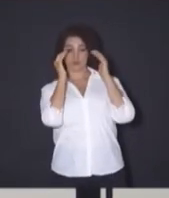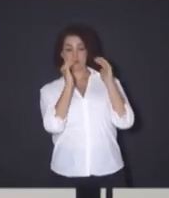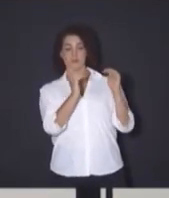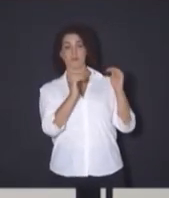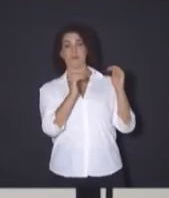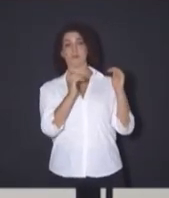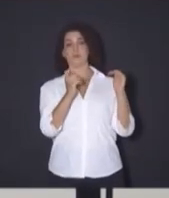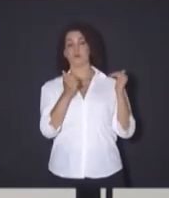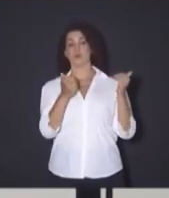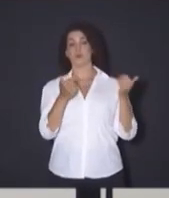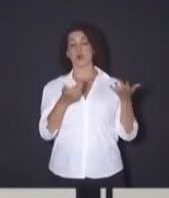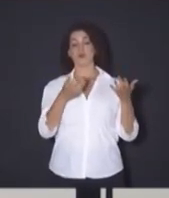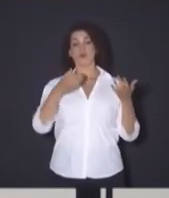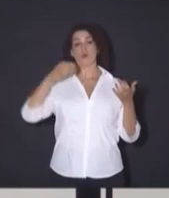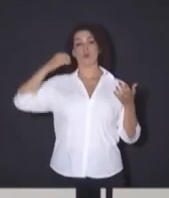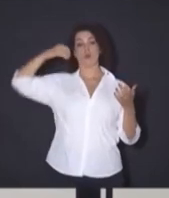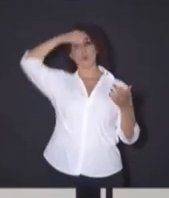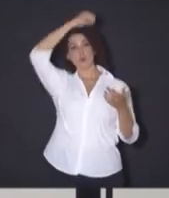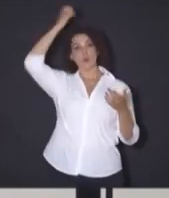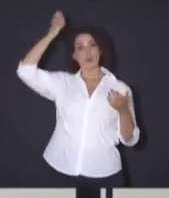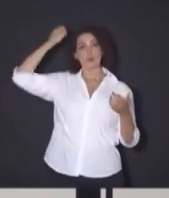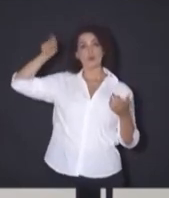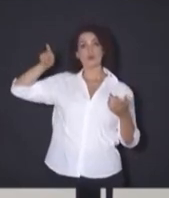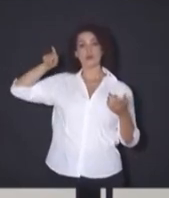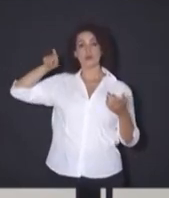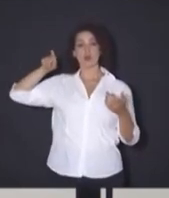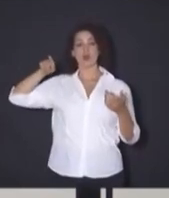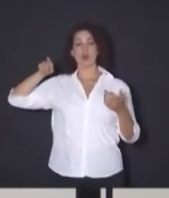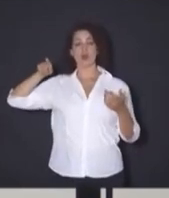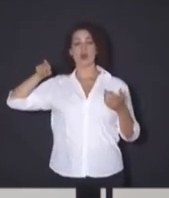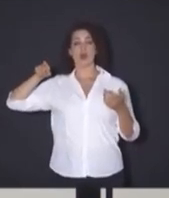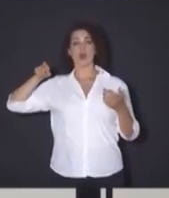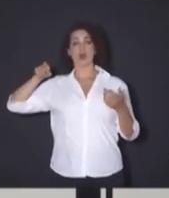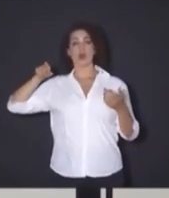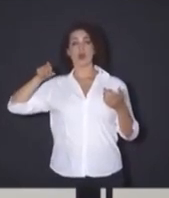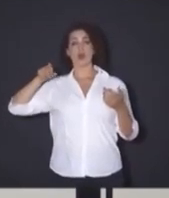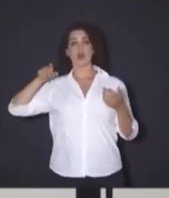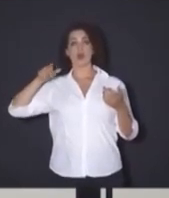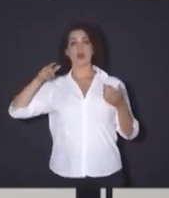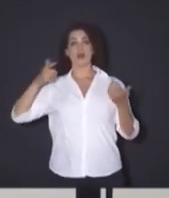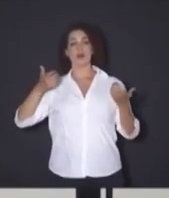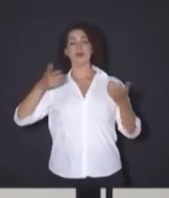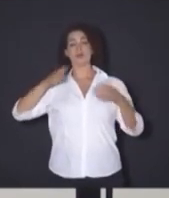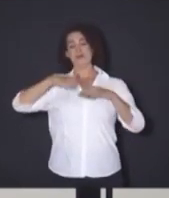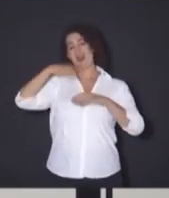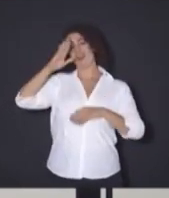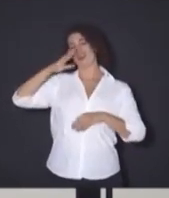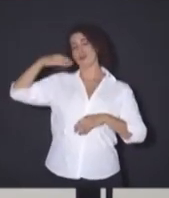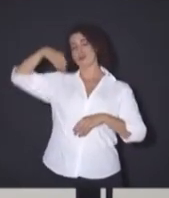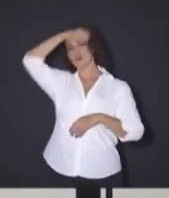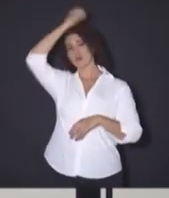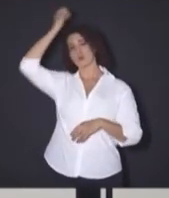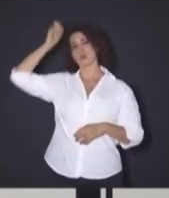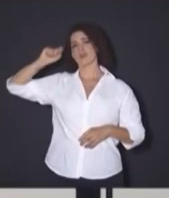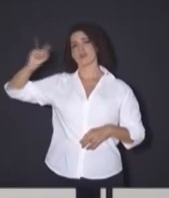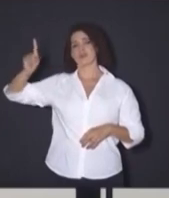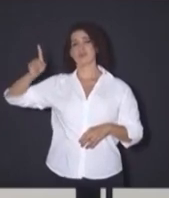pessoas, o orixá, o vodum, quis, mas mais o orixá, né,